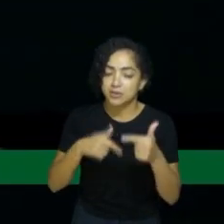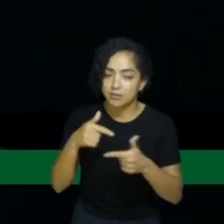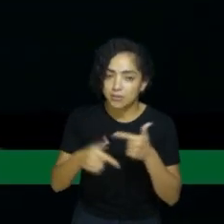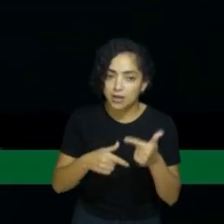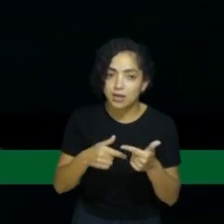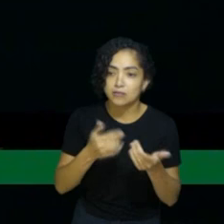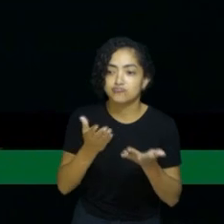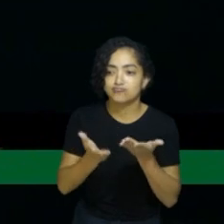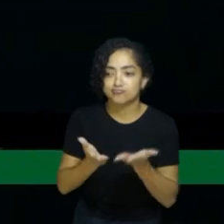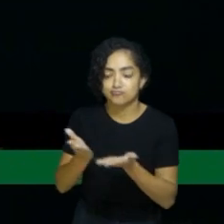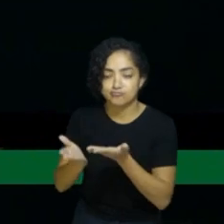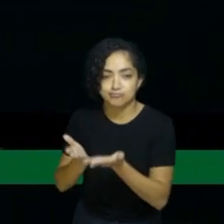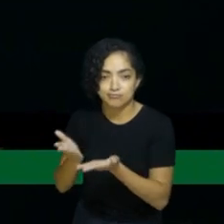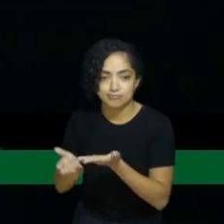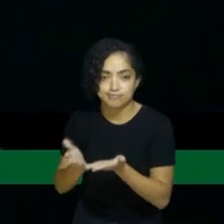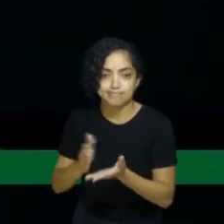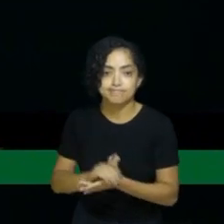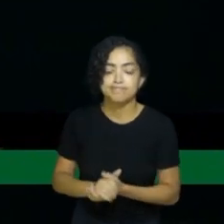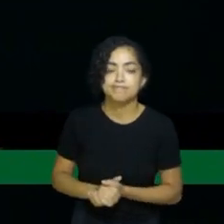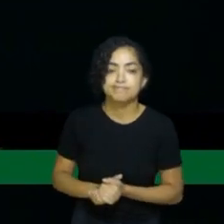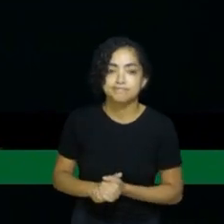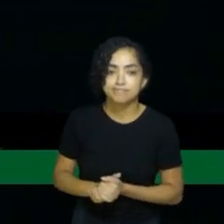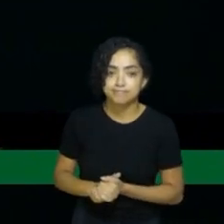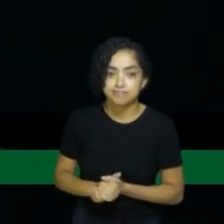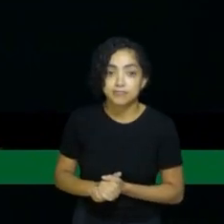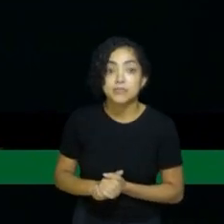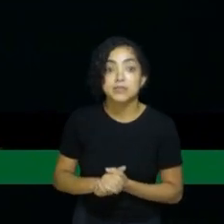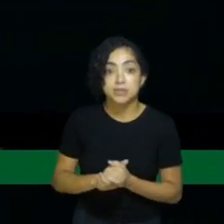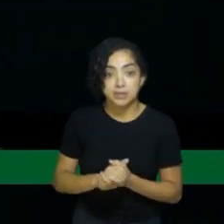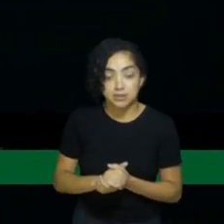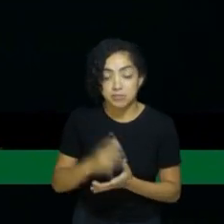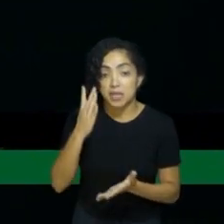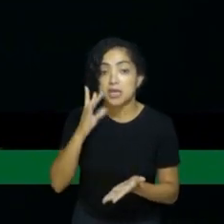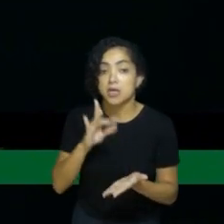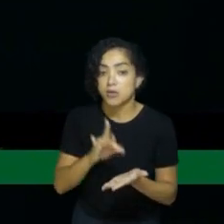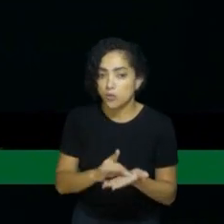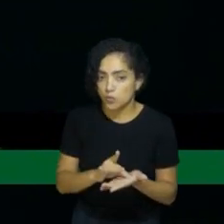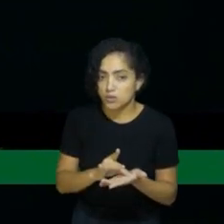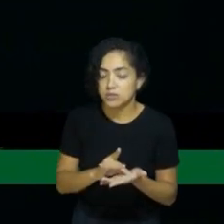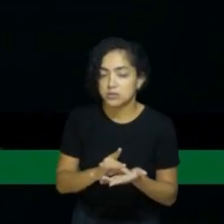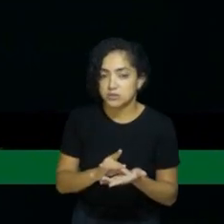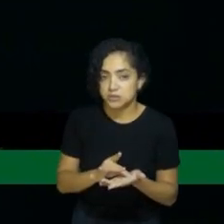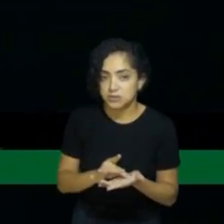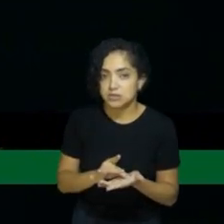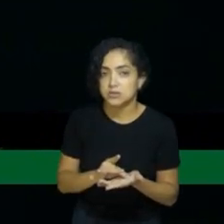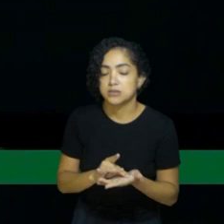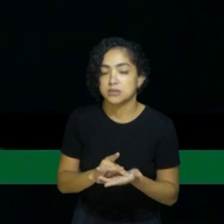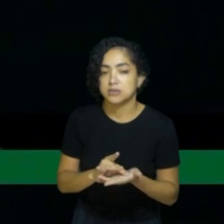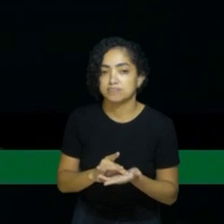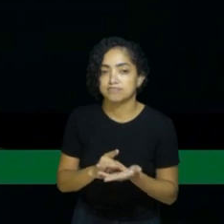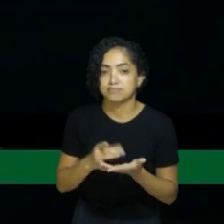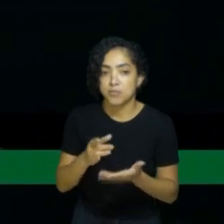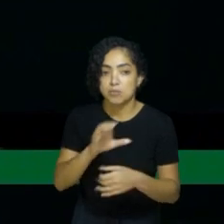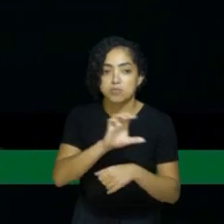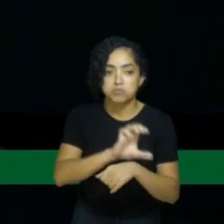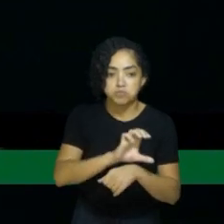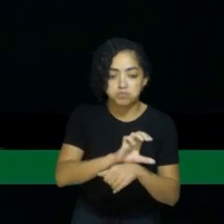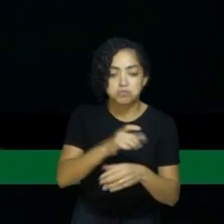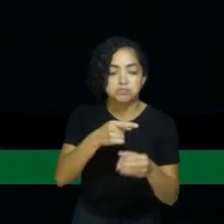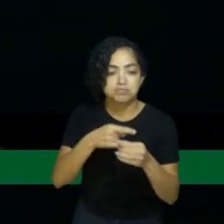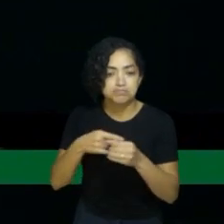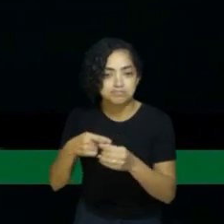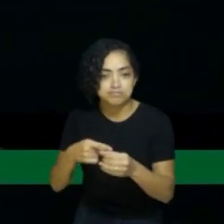prestamos. Somos entidade reconhecida de utilidade pública municipal e estadual.